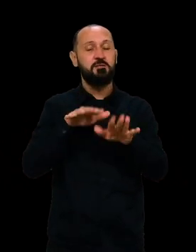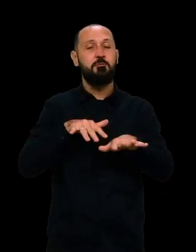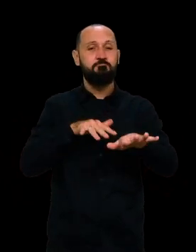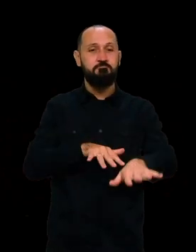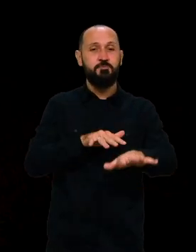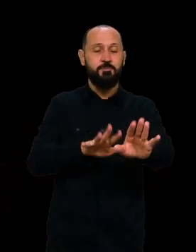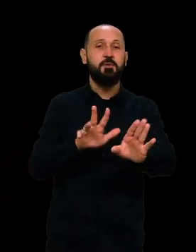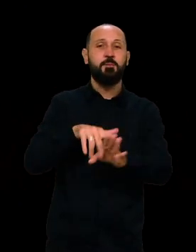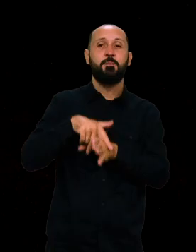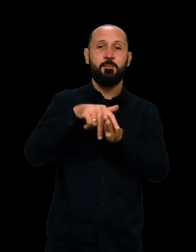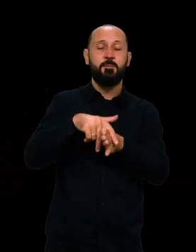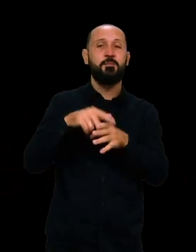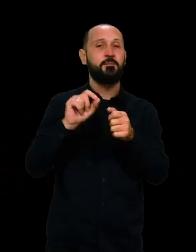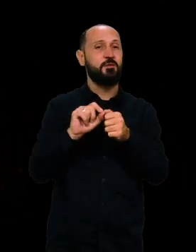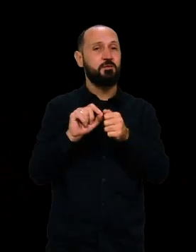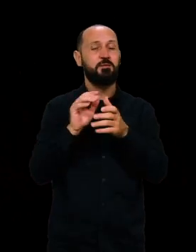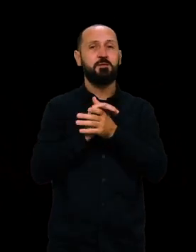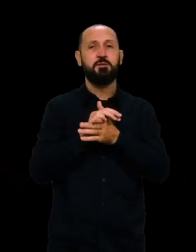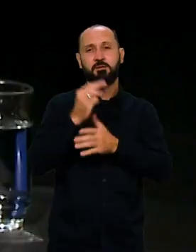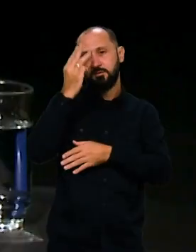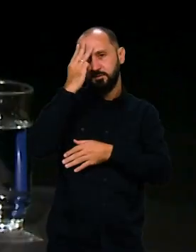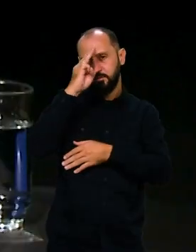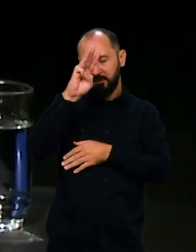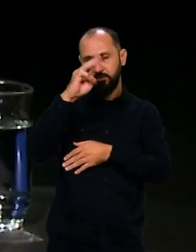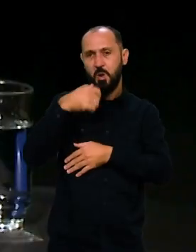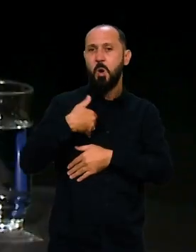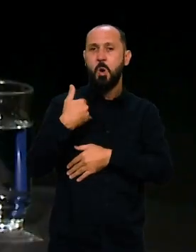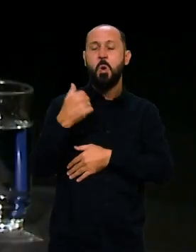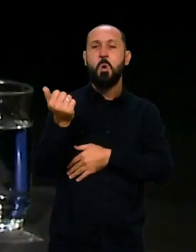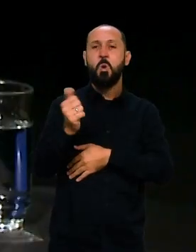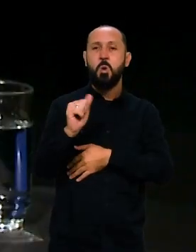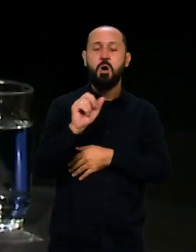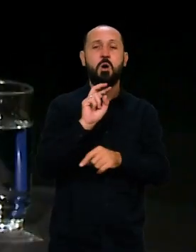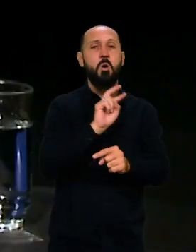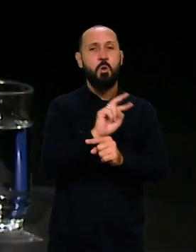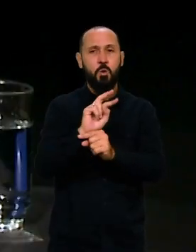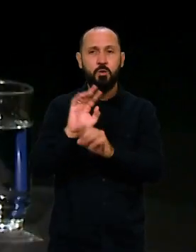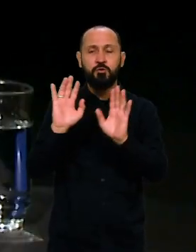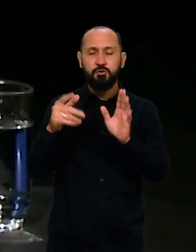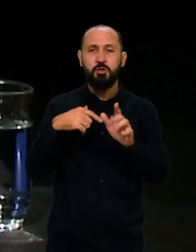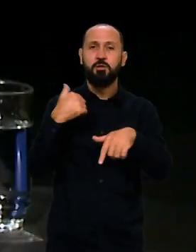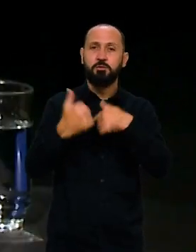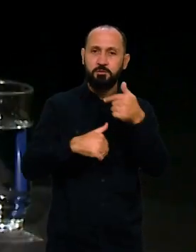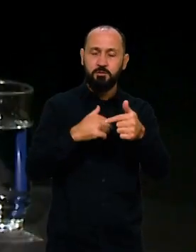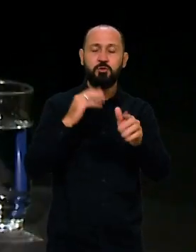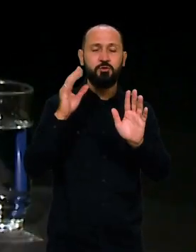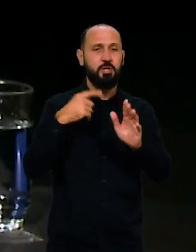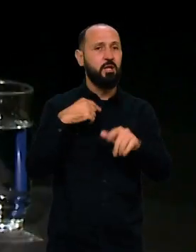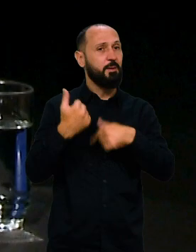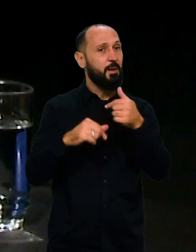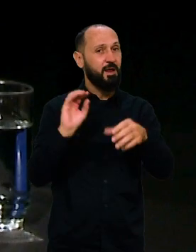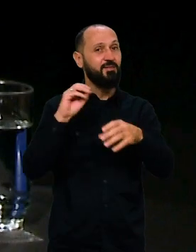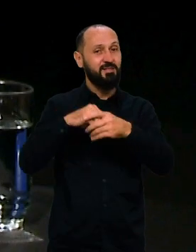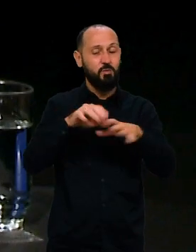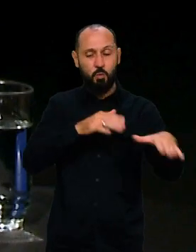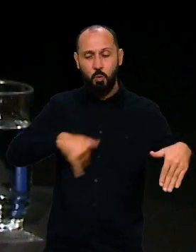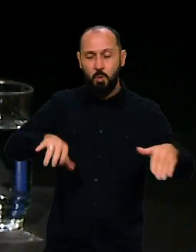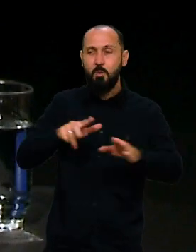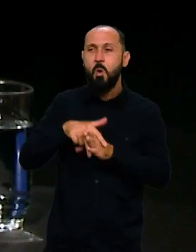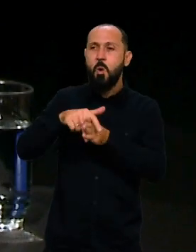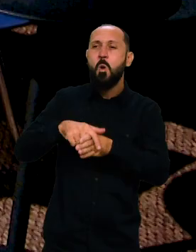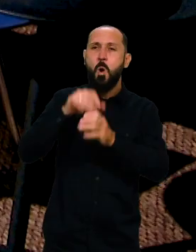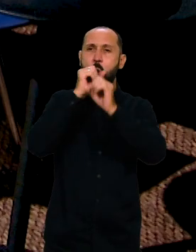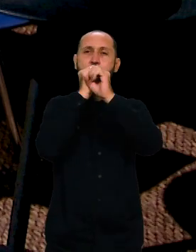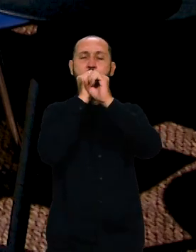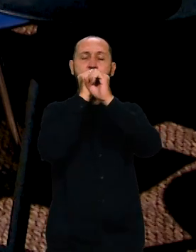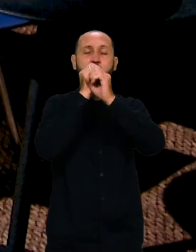meninos e as meninas vão para fazer, é como se fosse uma iniciação. Então, você passar 3 dias ali com 11 anos, com o cuidado que tem, já com a função, eu tinha uma função